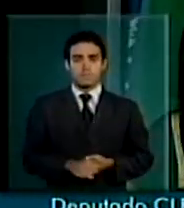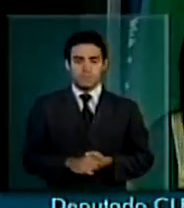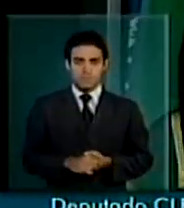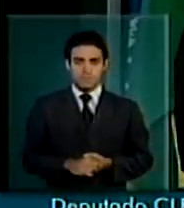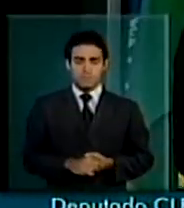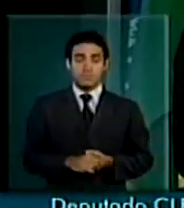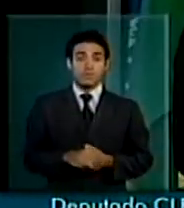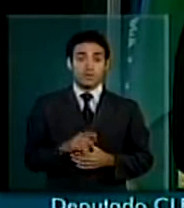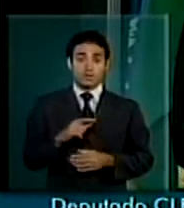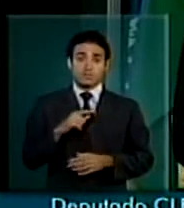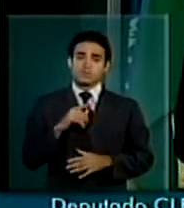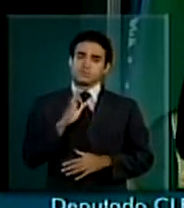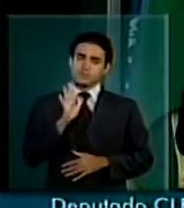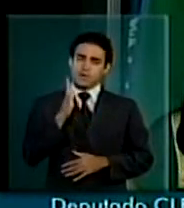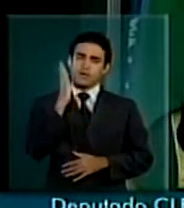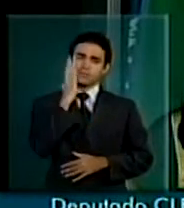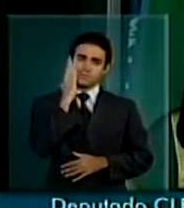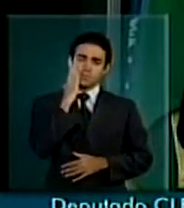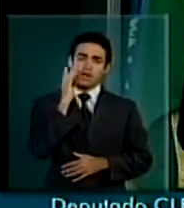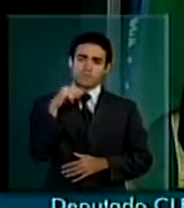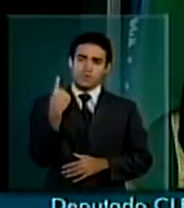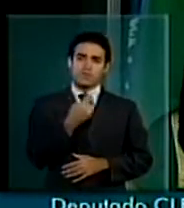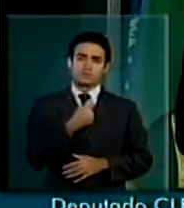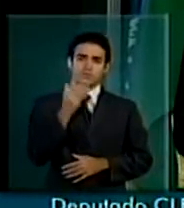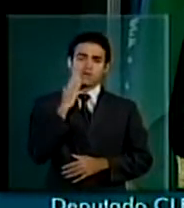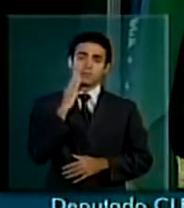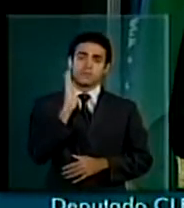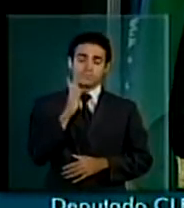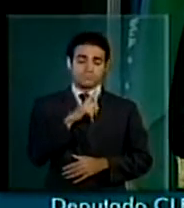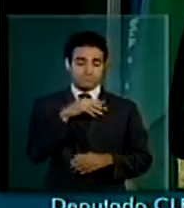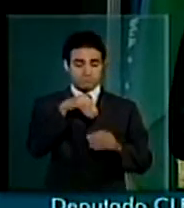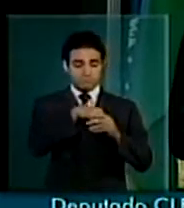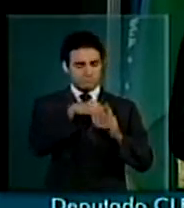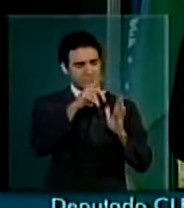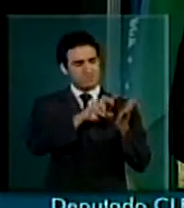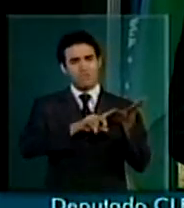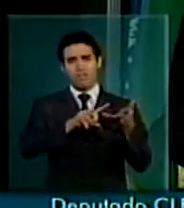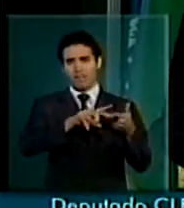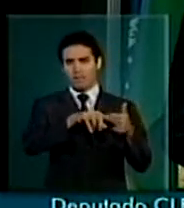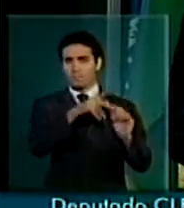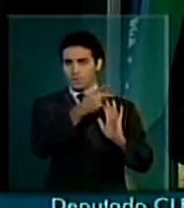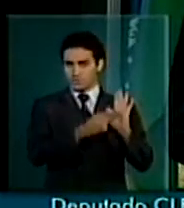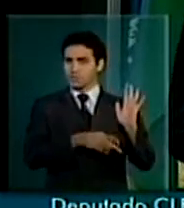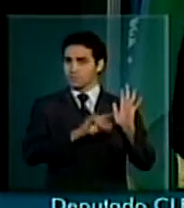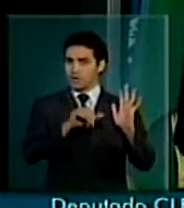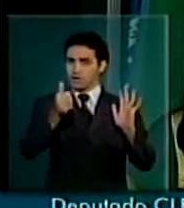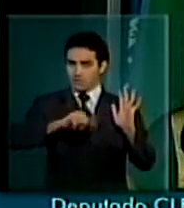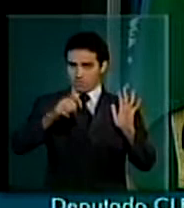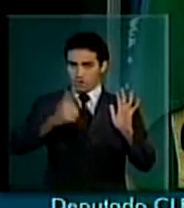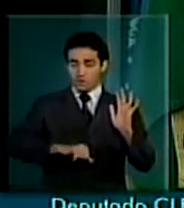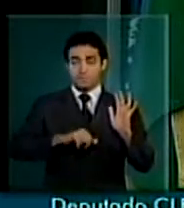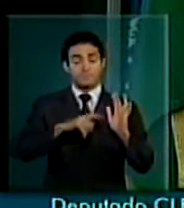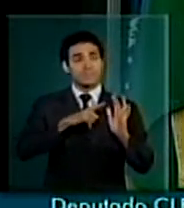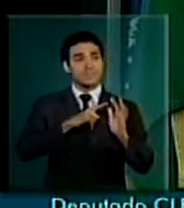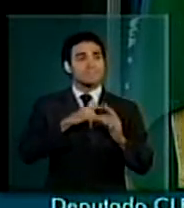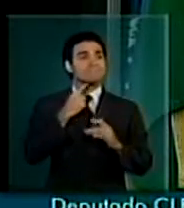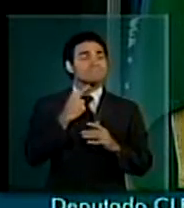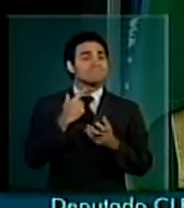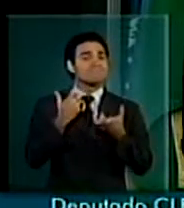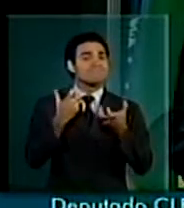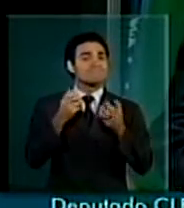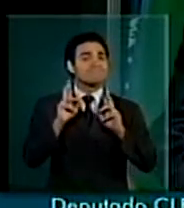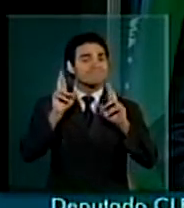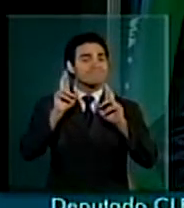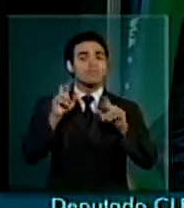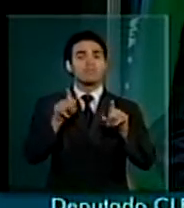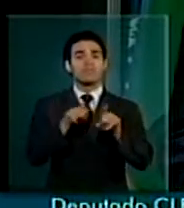entendemos, senhor presidente, que dentre os projetos que vão ser apreciados, nós temos aí a perspectiva de